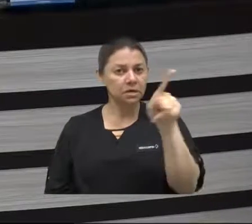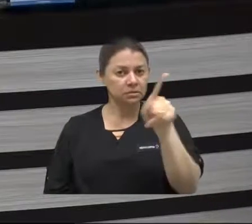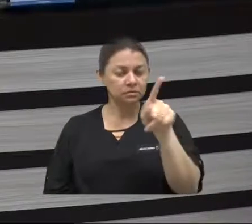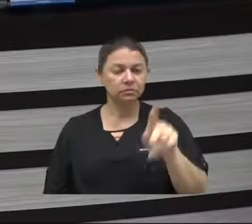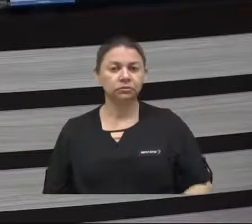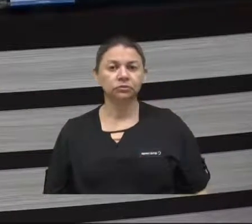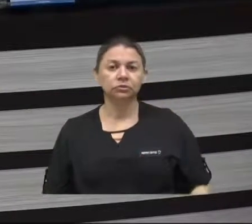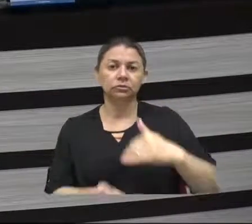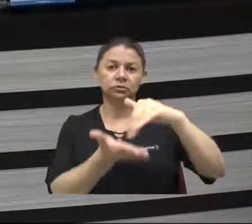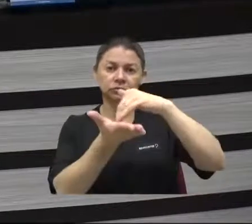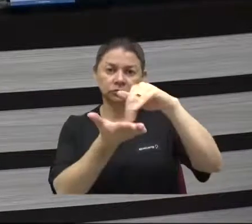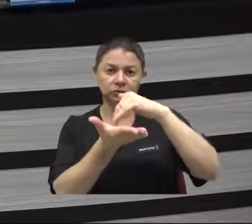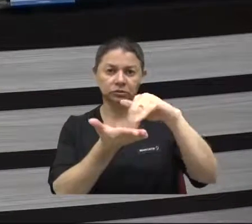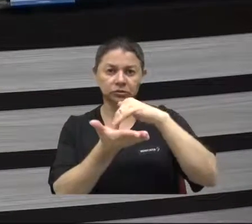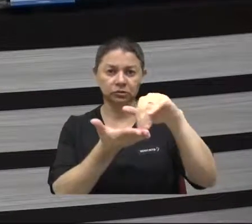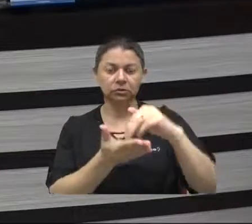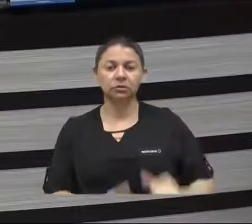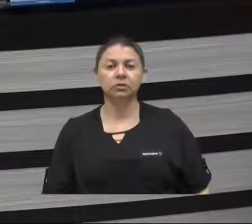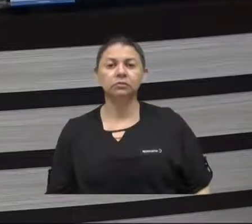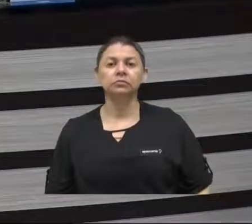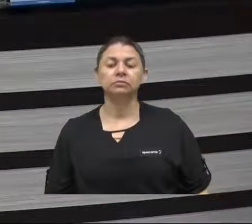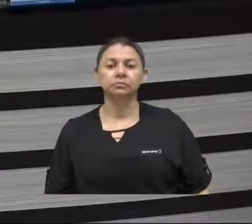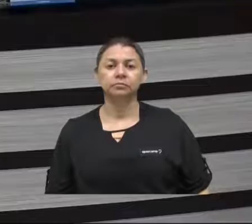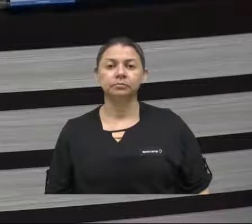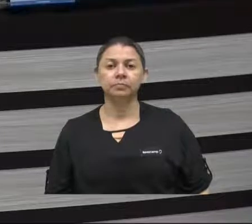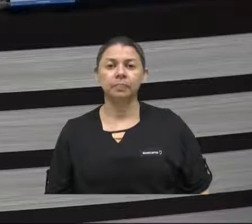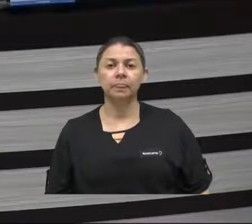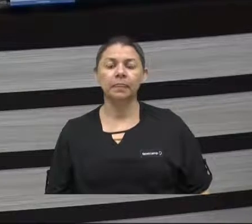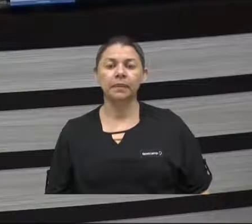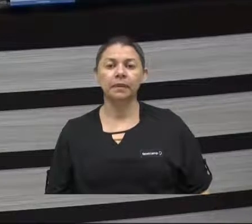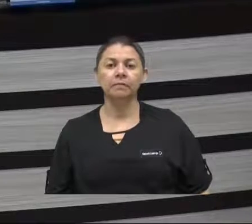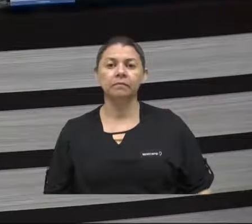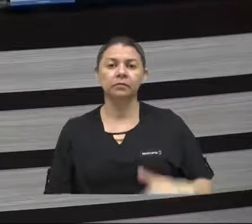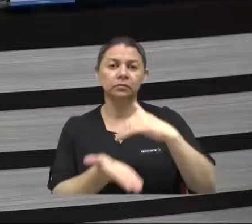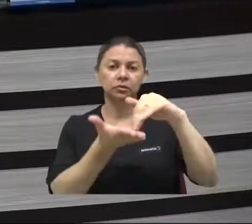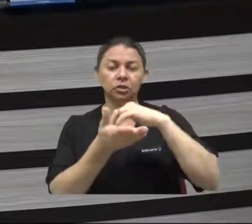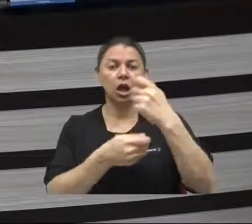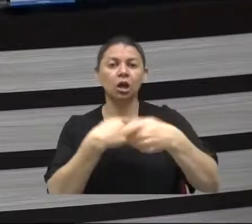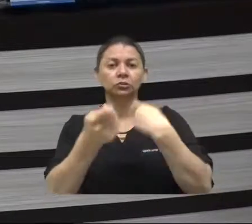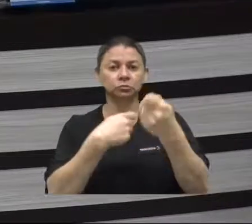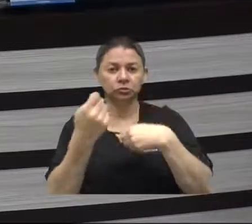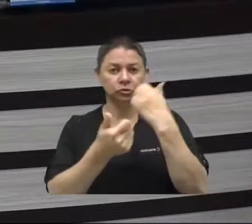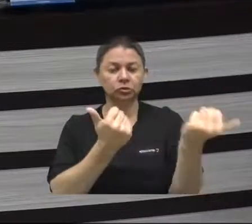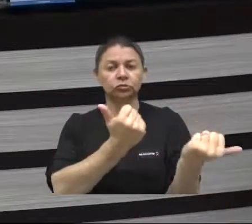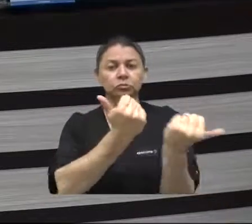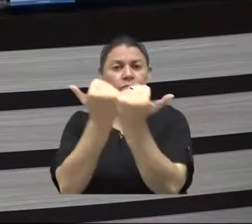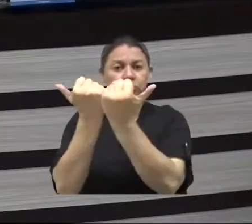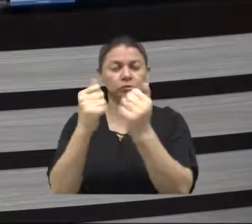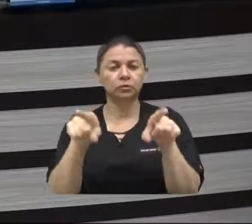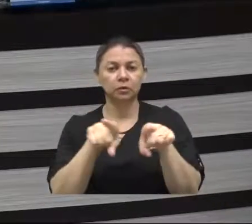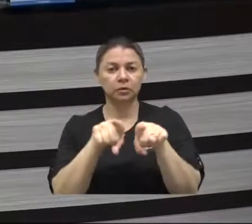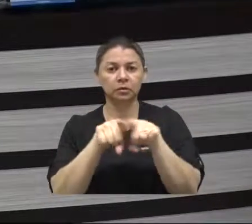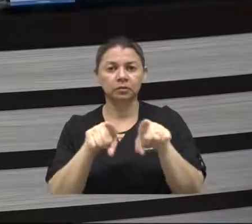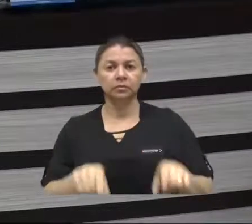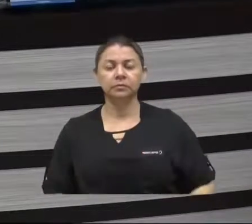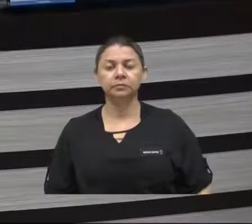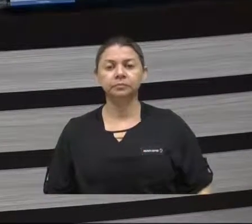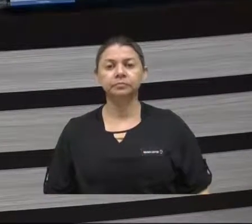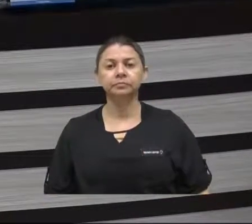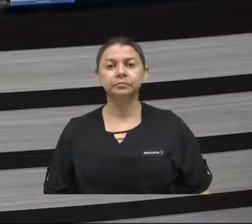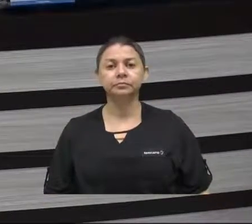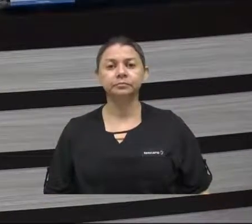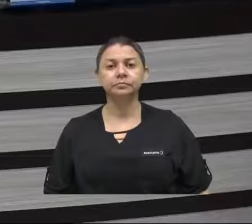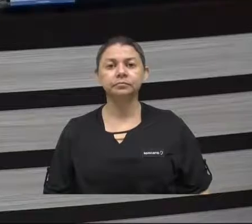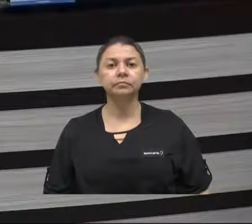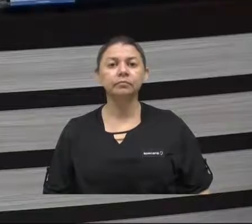primeiro secretário, segundo secretário, corregedor e corregedor substituto. Então, o que acontece? Agora vai ter